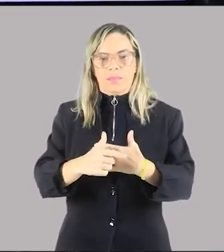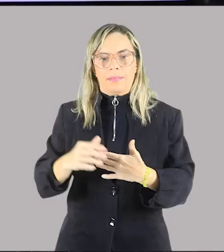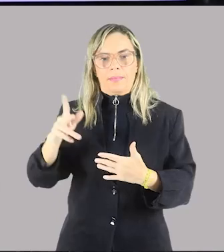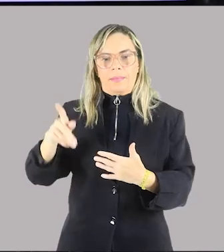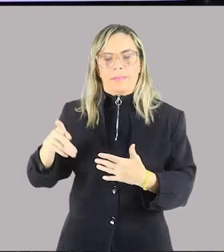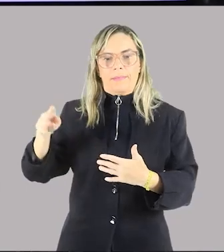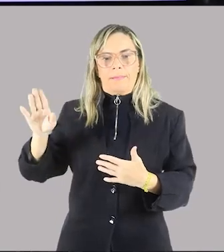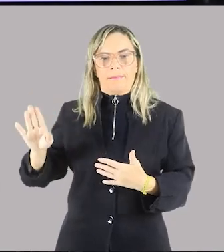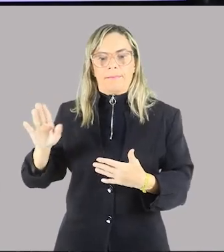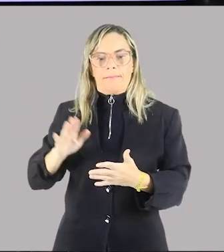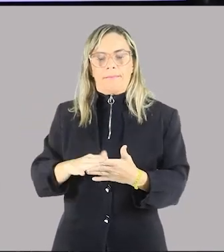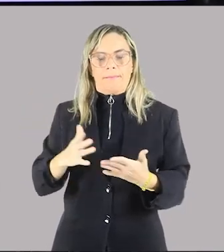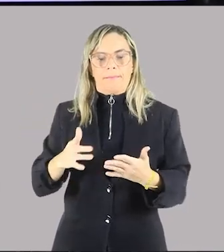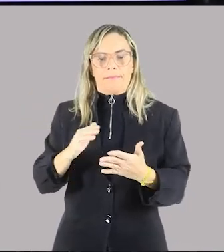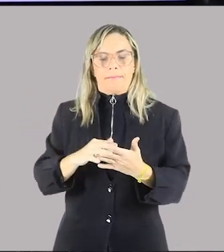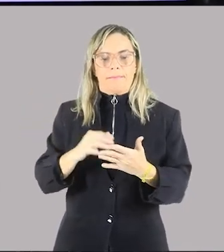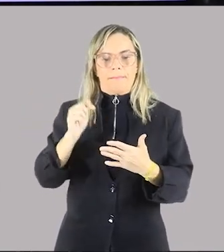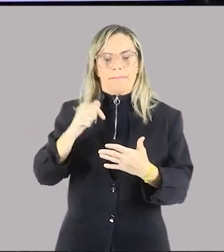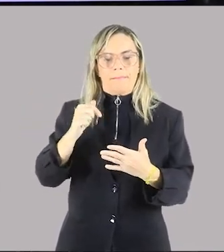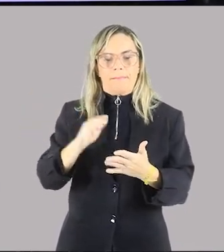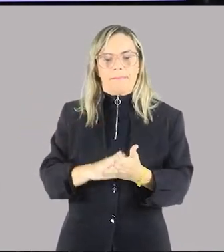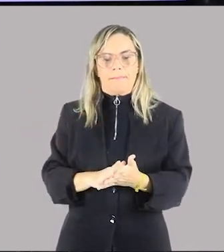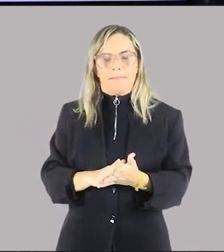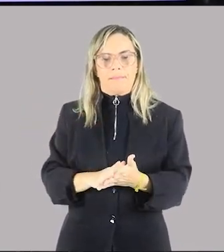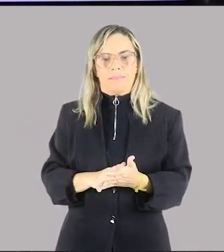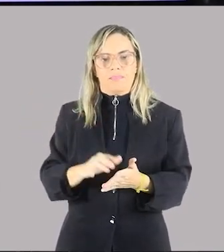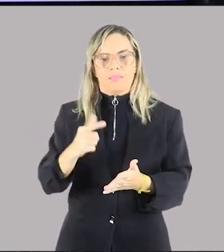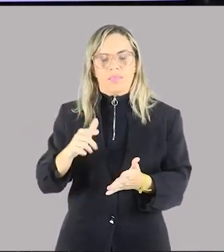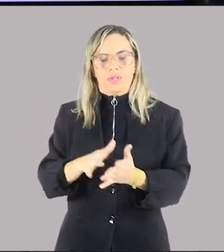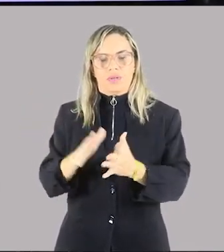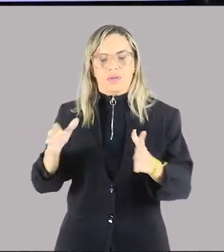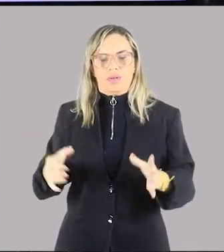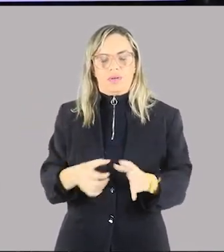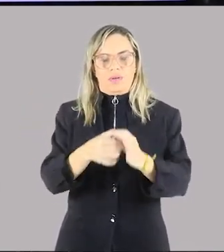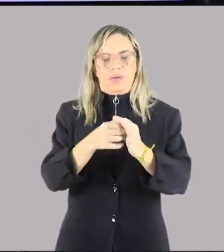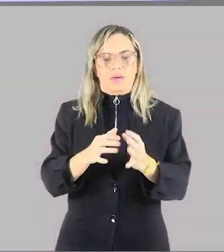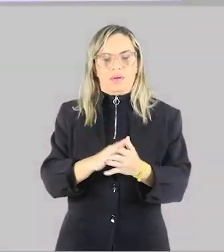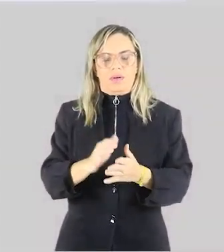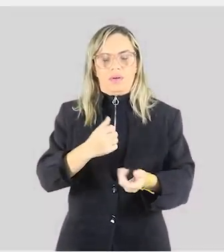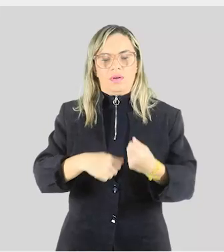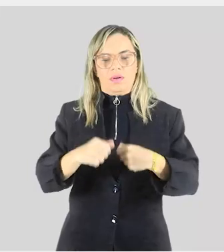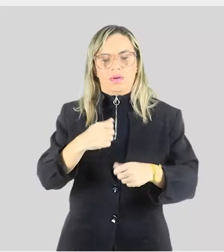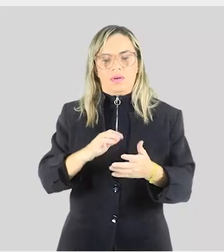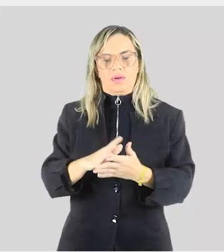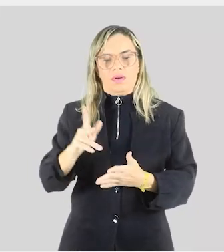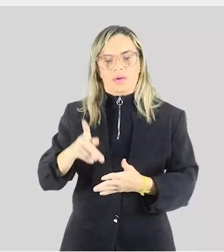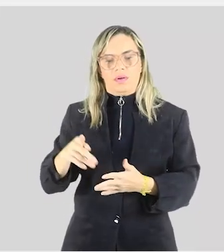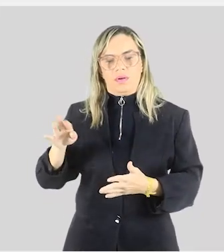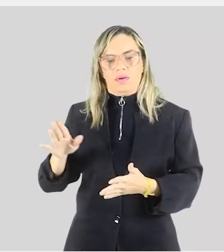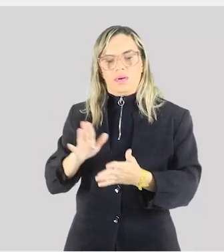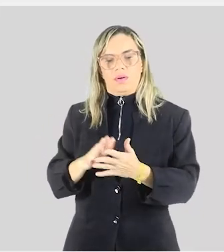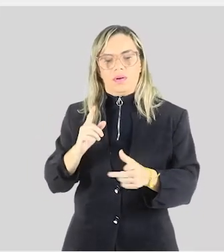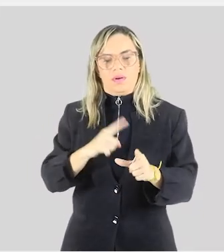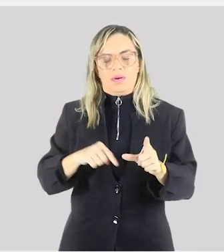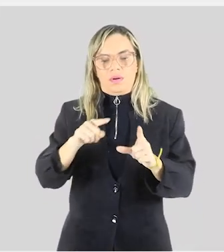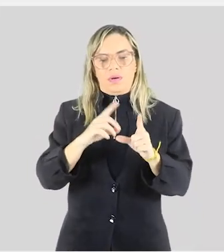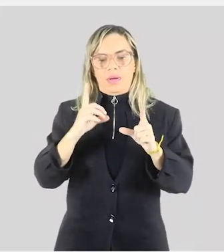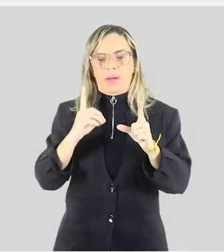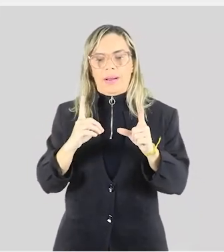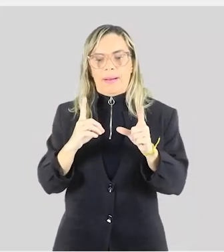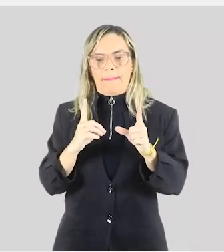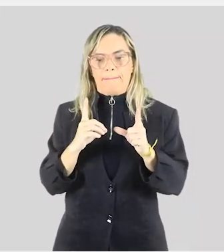mesmo sem ter vínculo com a administração, beleza? Servidores temporários em sentido amplo não podem